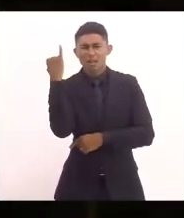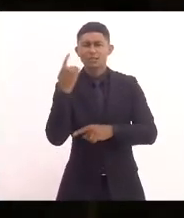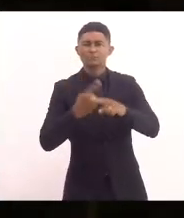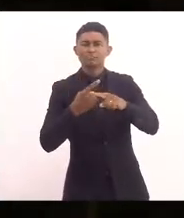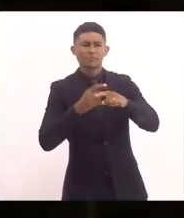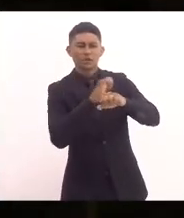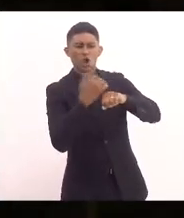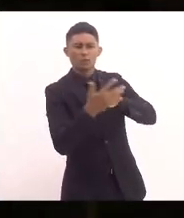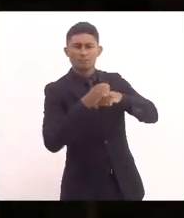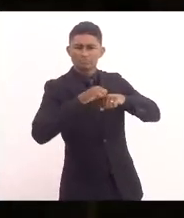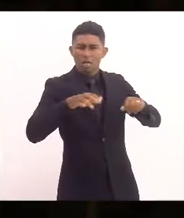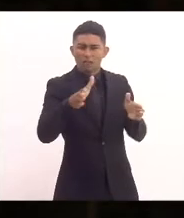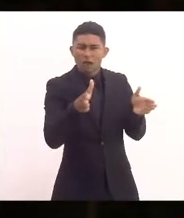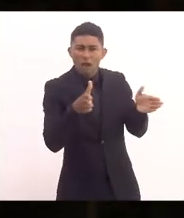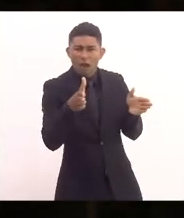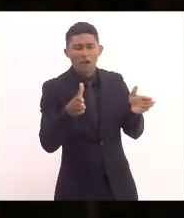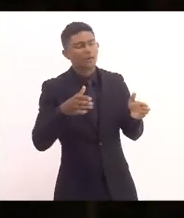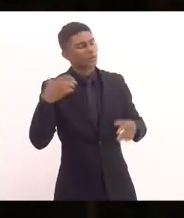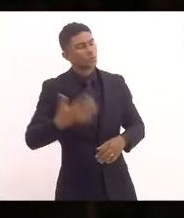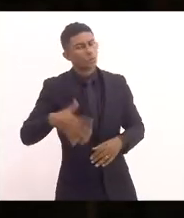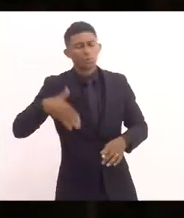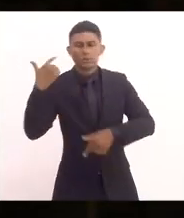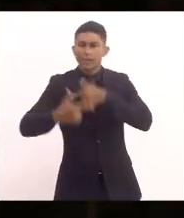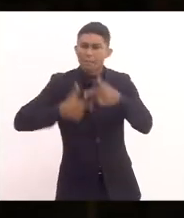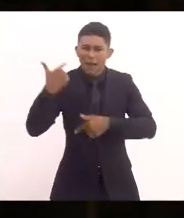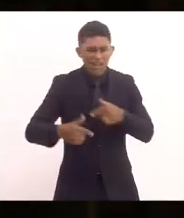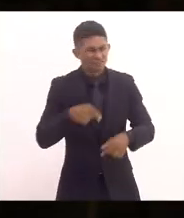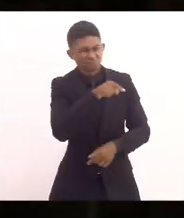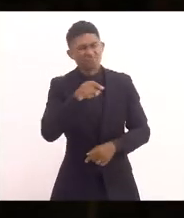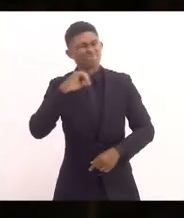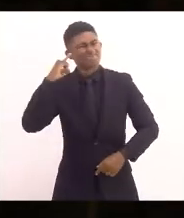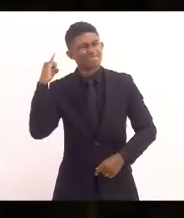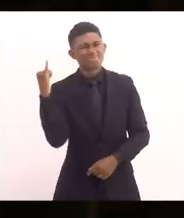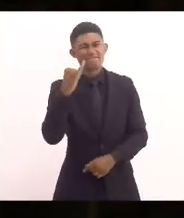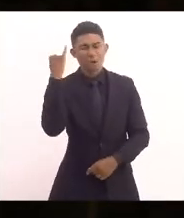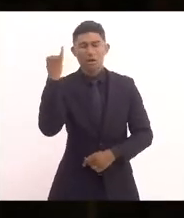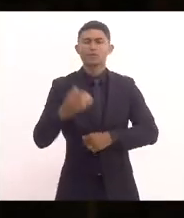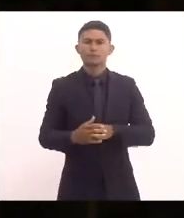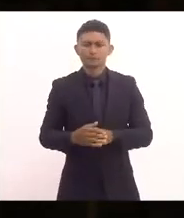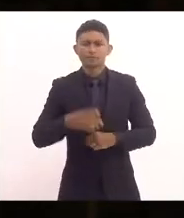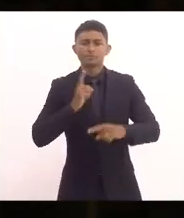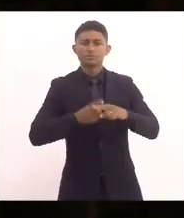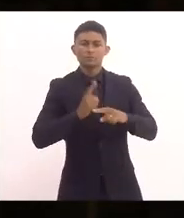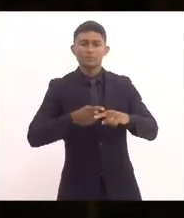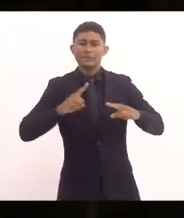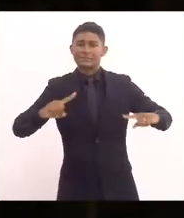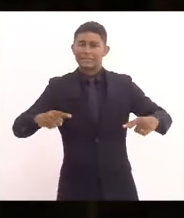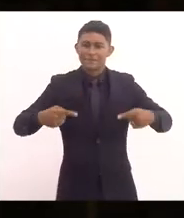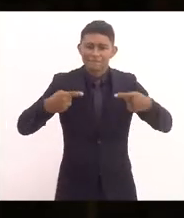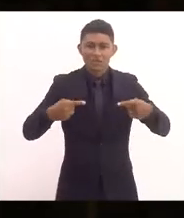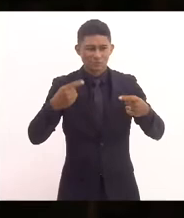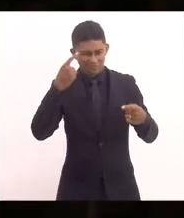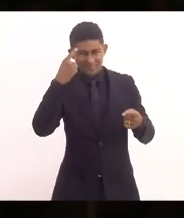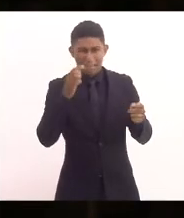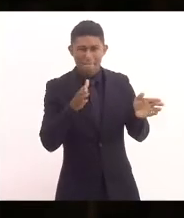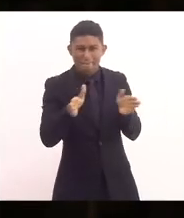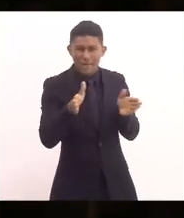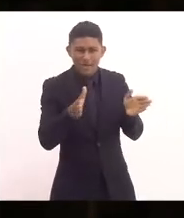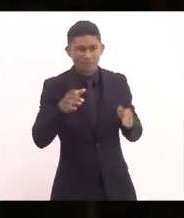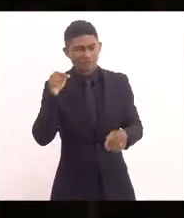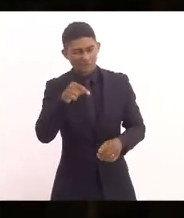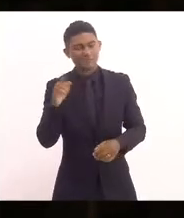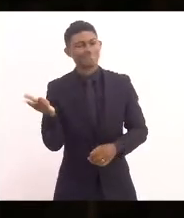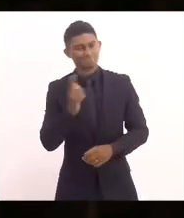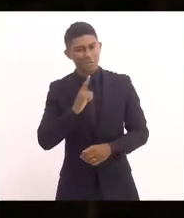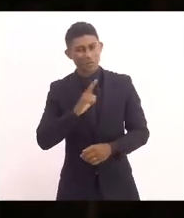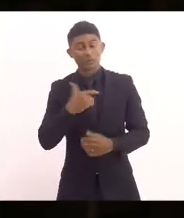Covid-19 foi e é incontestável. Os desafios impostos durante todo o período pandêmico trouxeram à